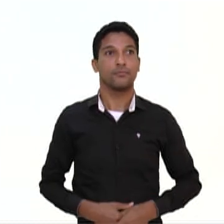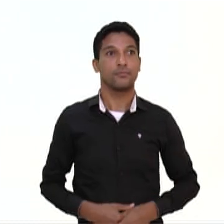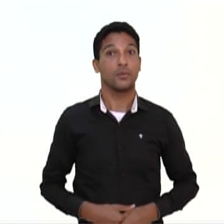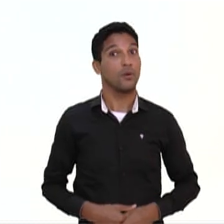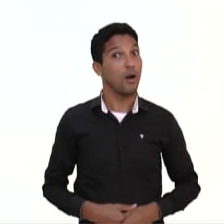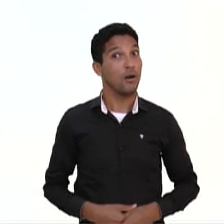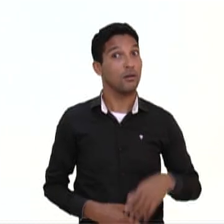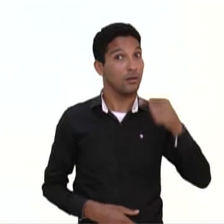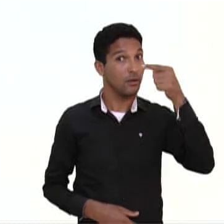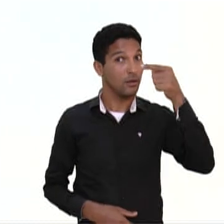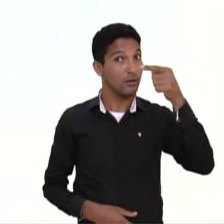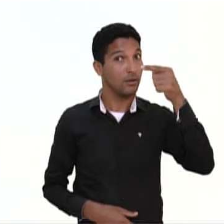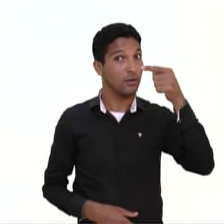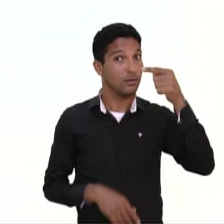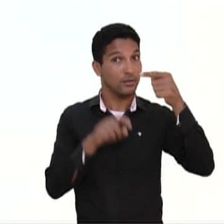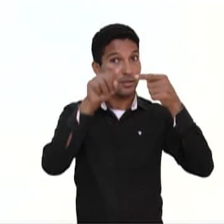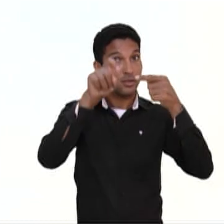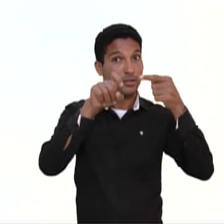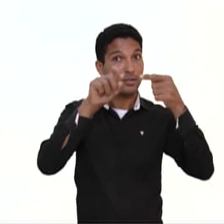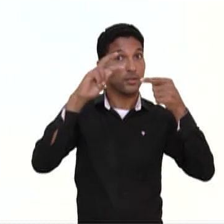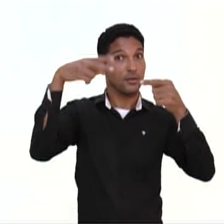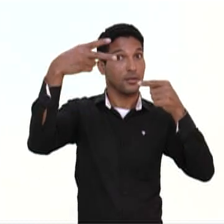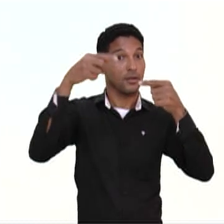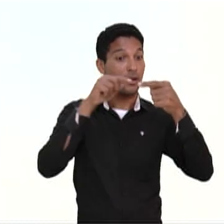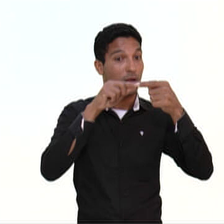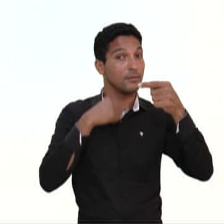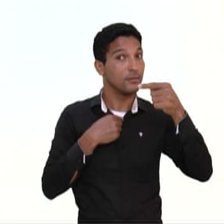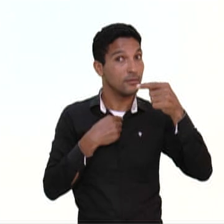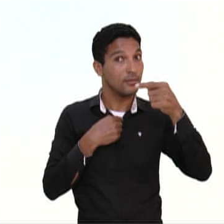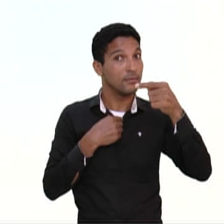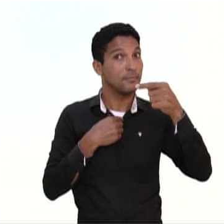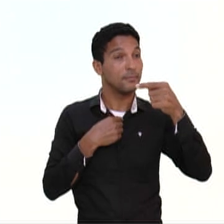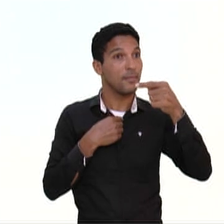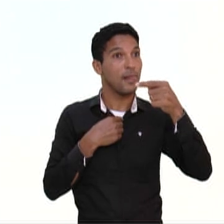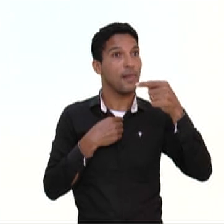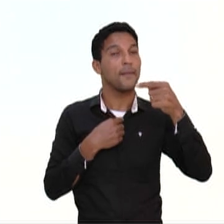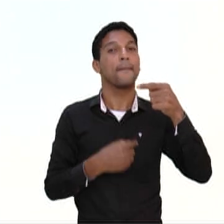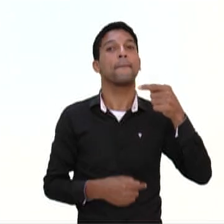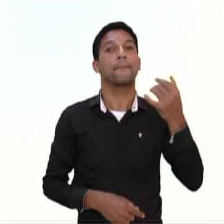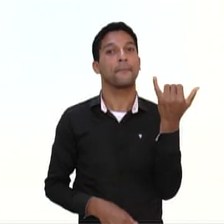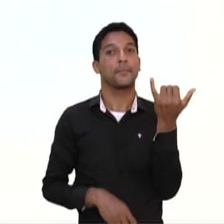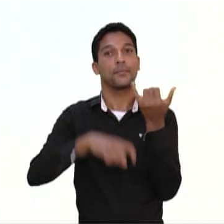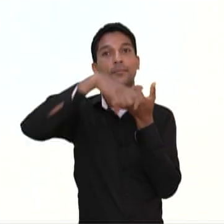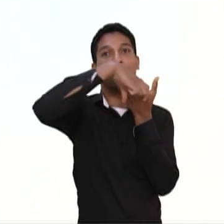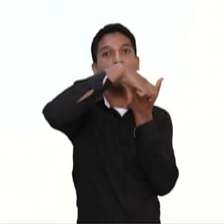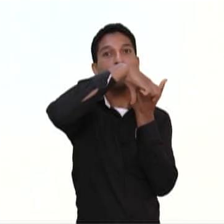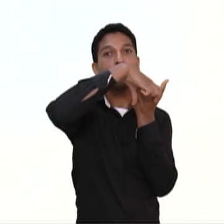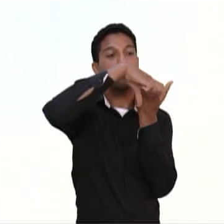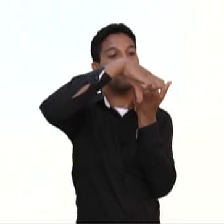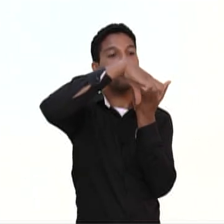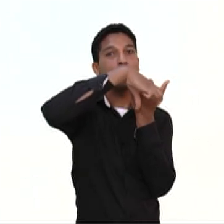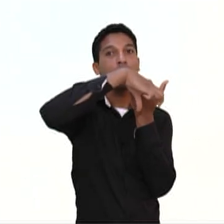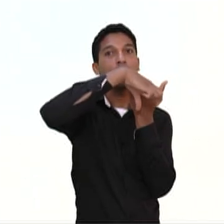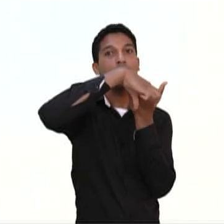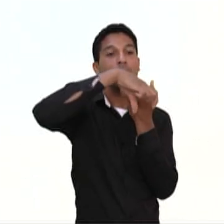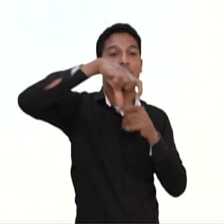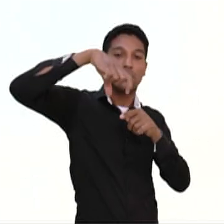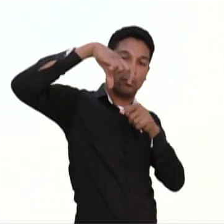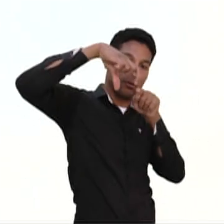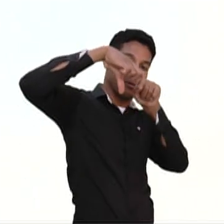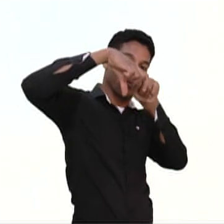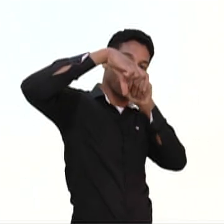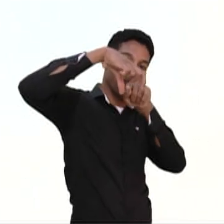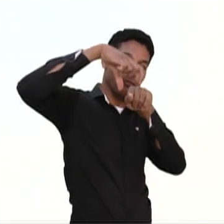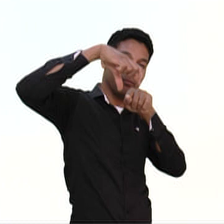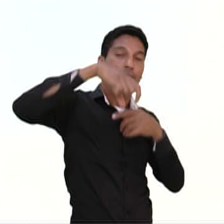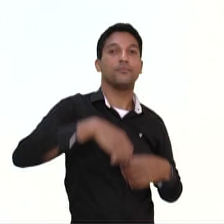o número que está multiplicando x ao quadrado aqui. Negativo? Concavidade voltada para baixo. Y igual a menos